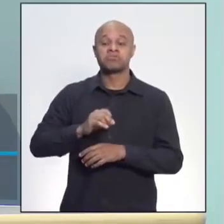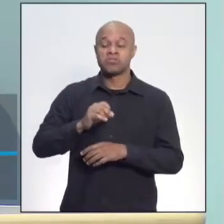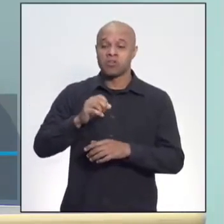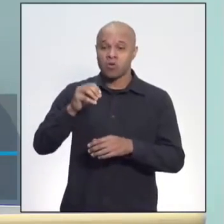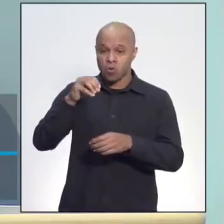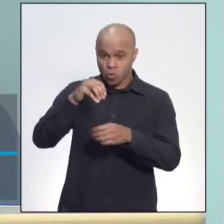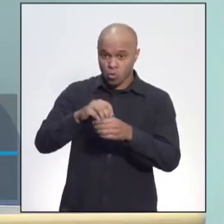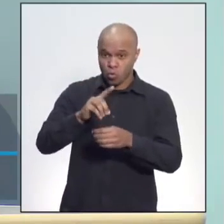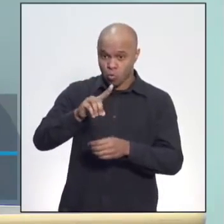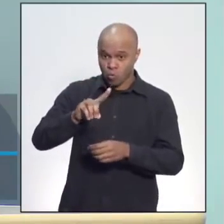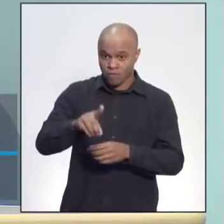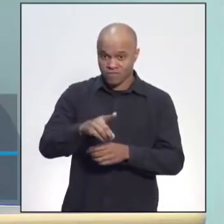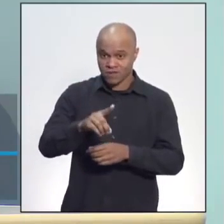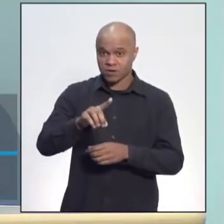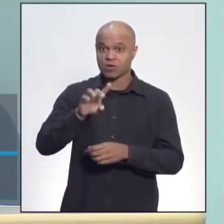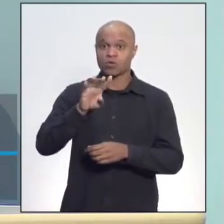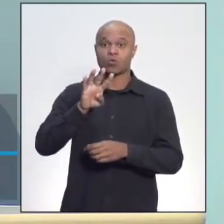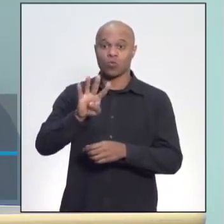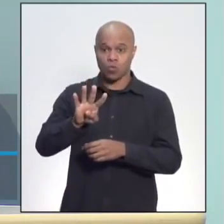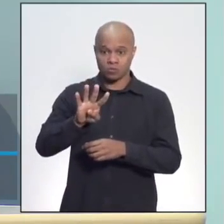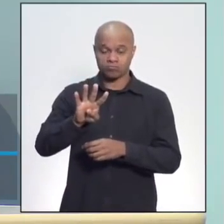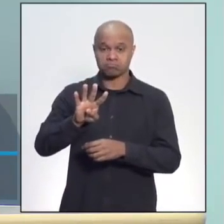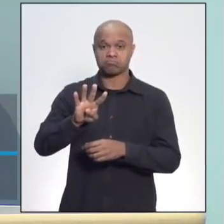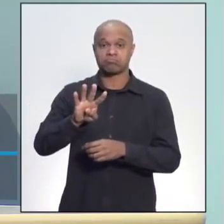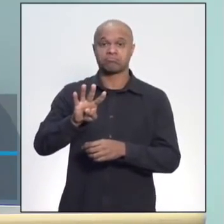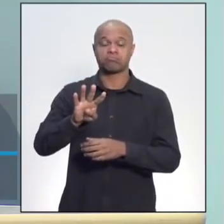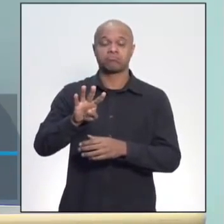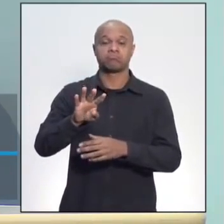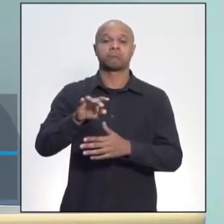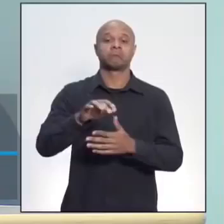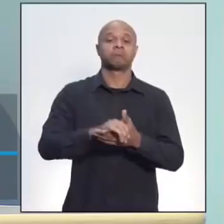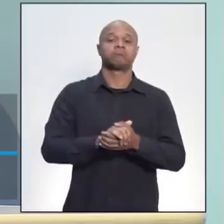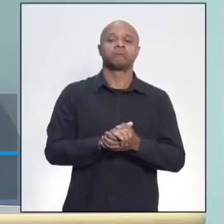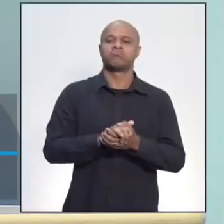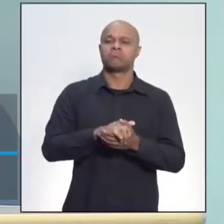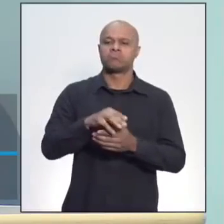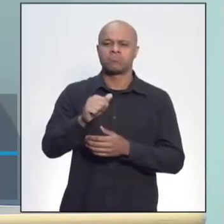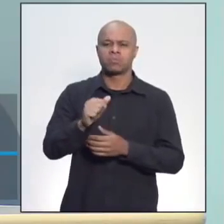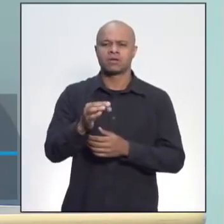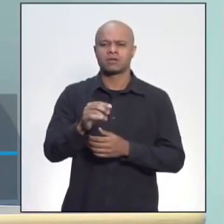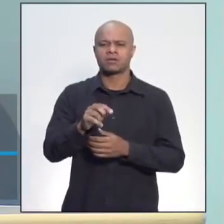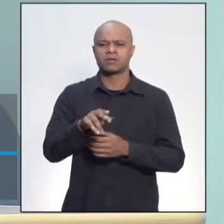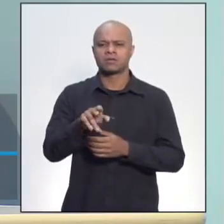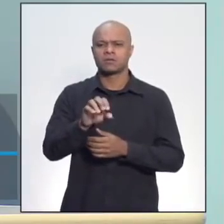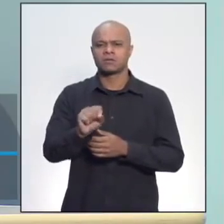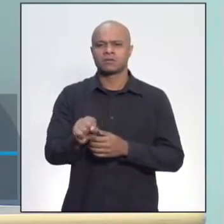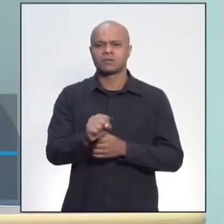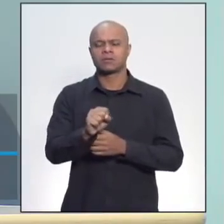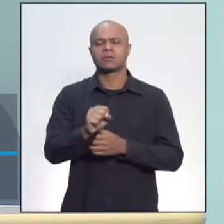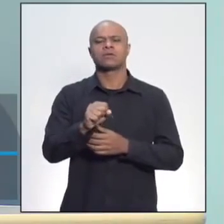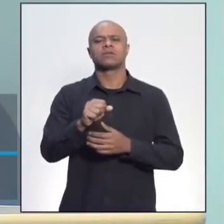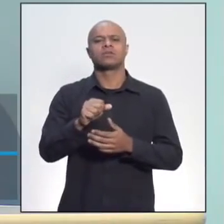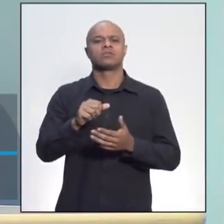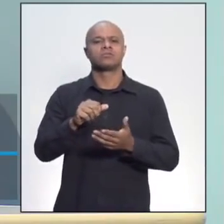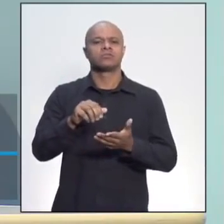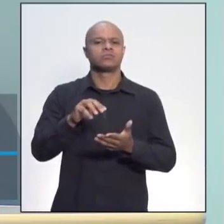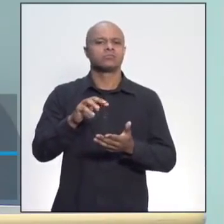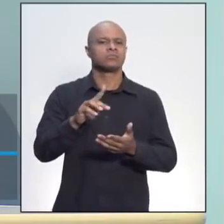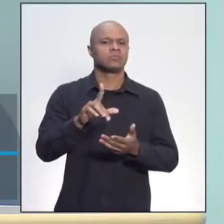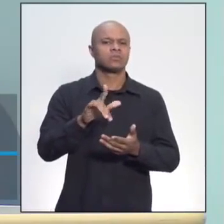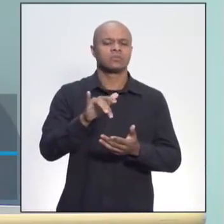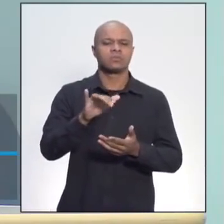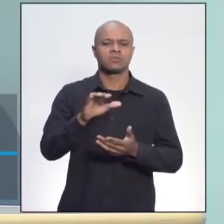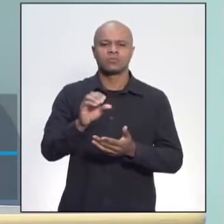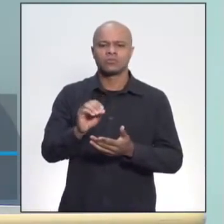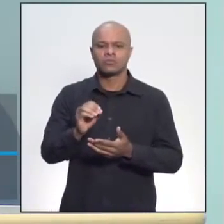1,4. Por exemplo, o Matheus, o Hélio, a Emily, o Raí, o Gustavo e a Alice. Nós tivemos também